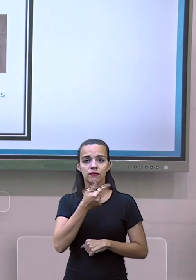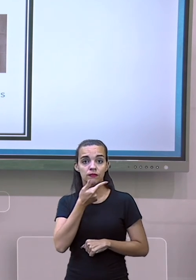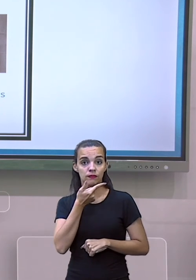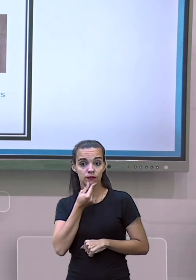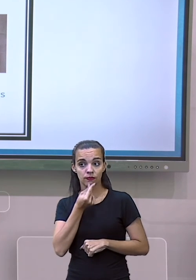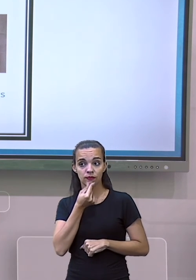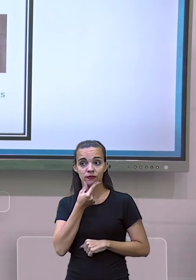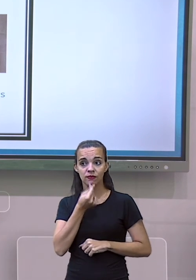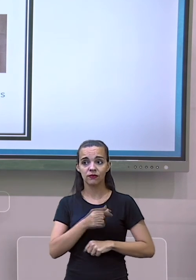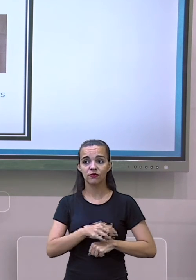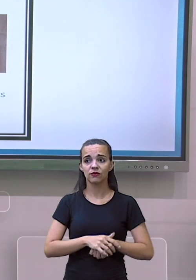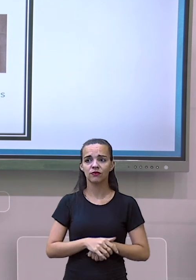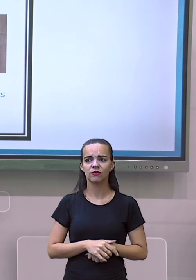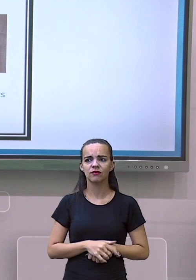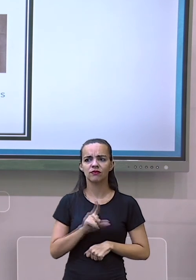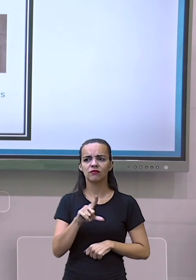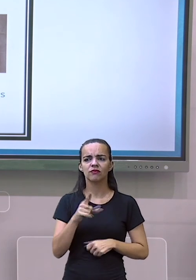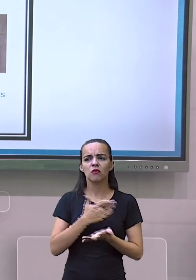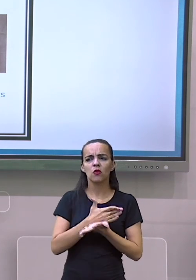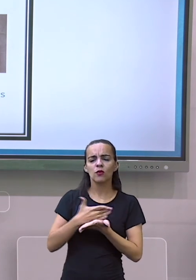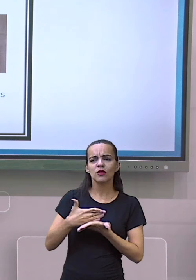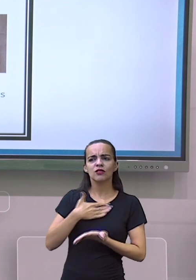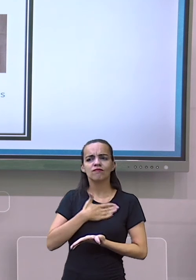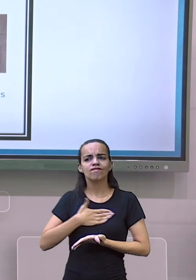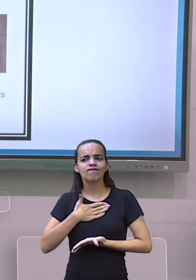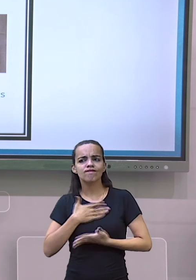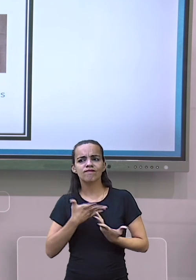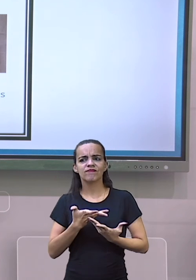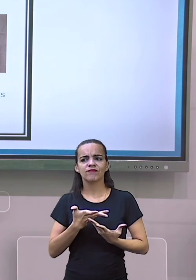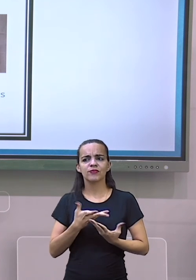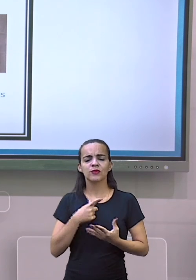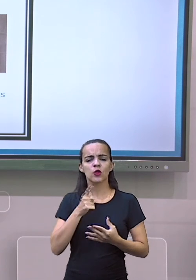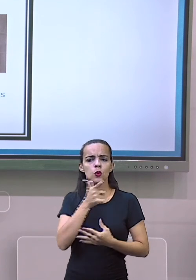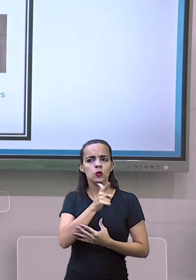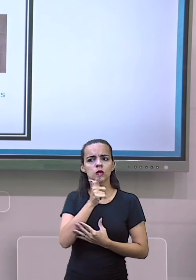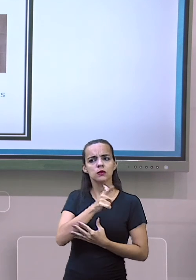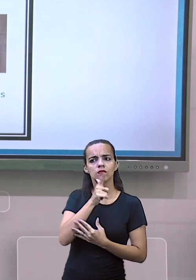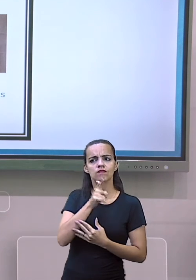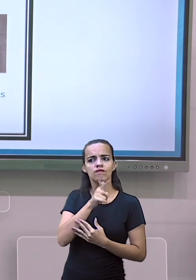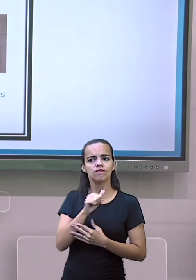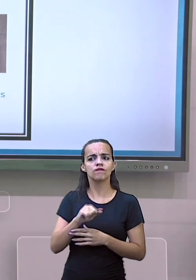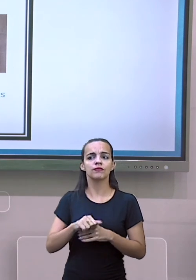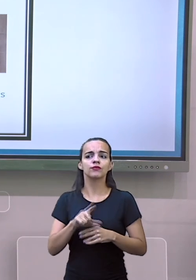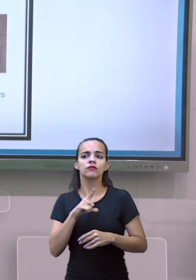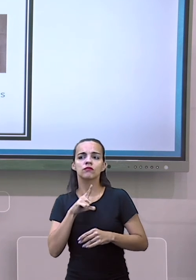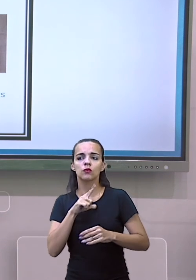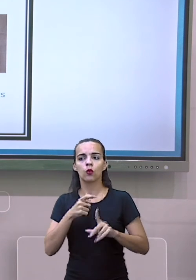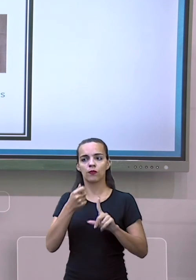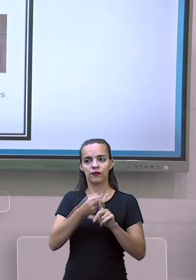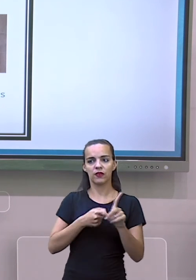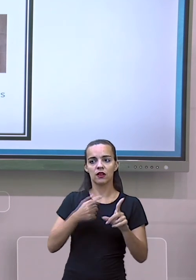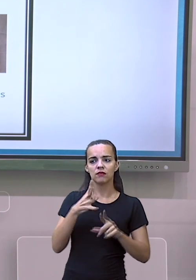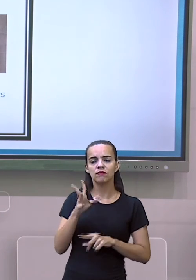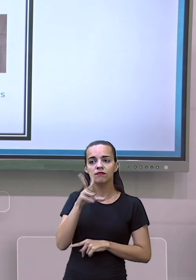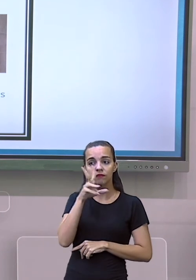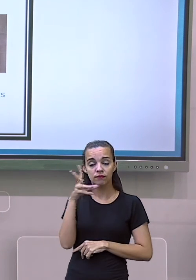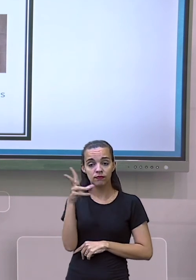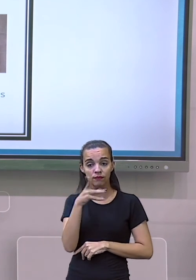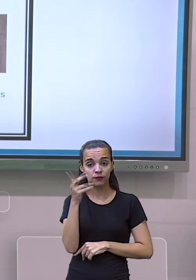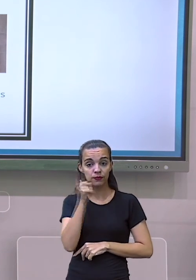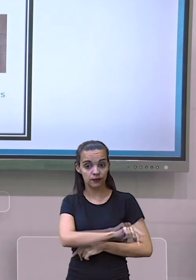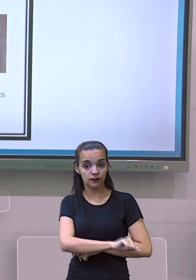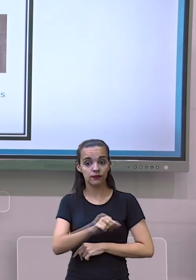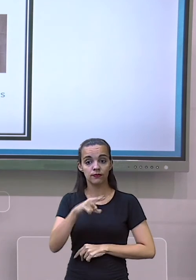né? A hegemonia do partido bolchevique foi conquistada pela expulsão, exílio e execução de socialistas